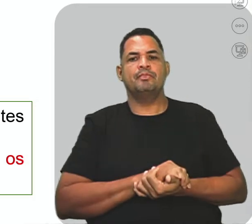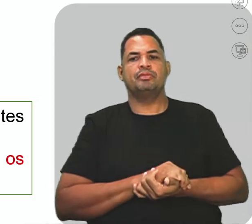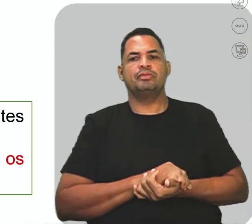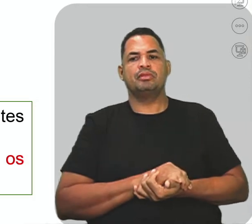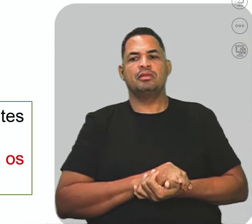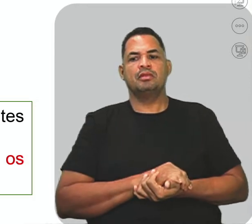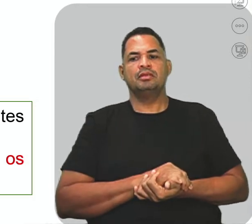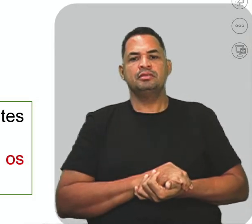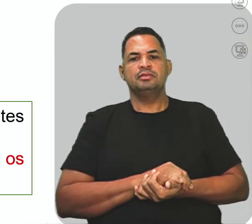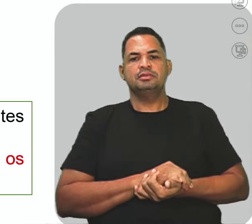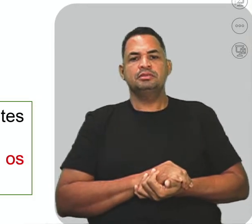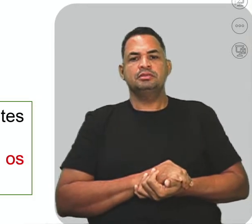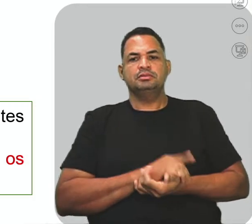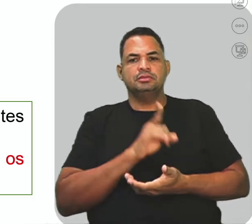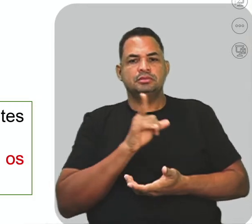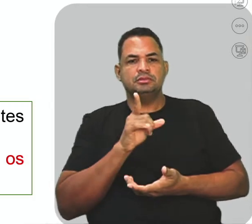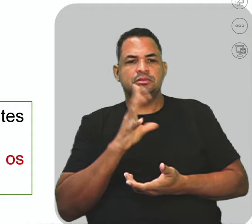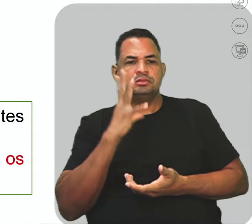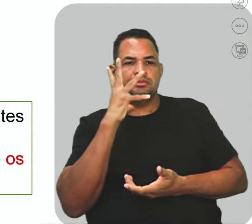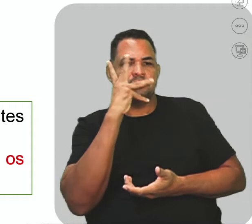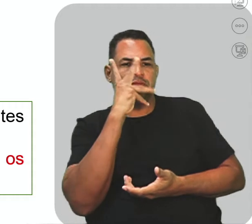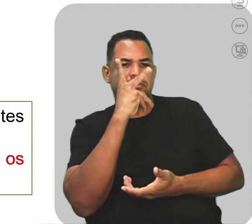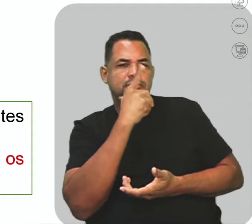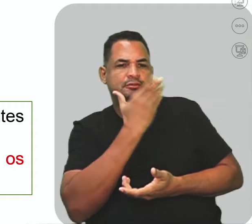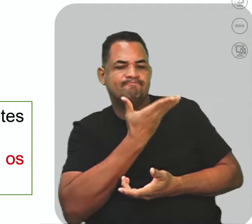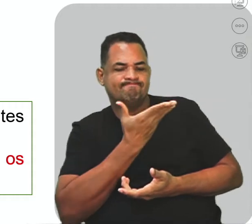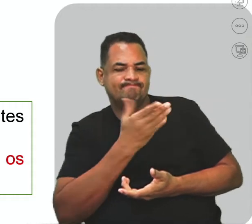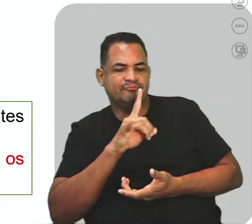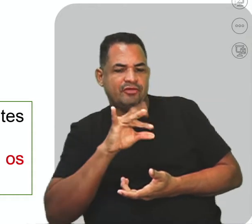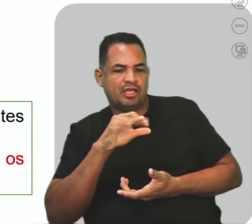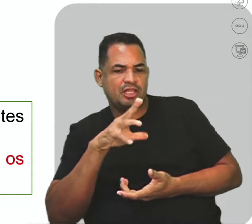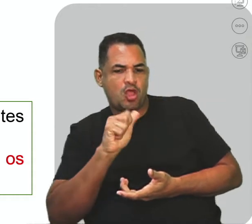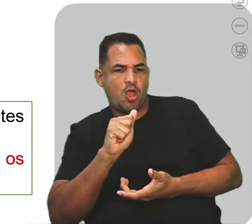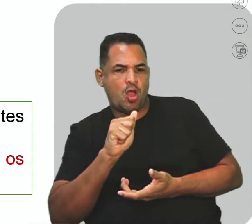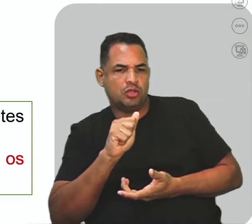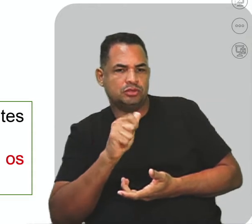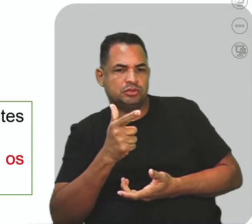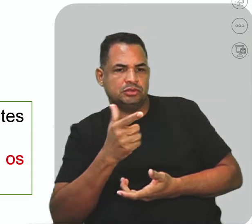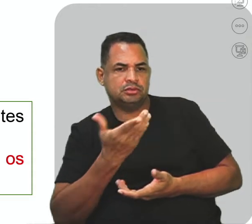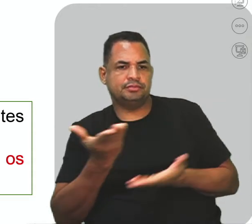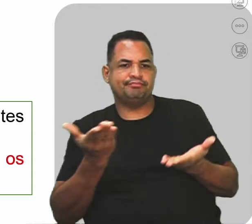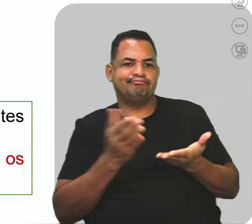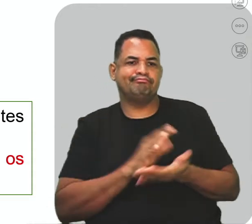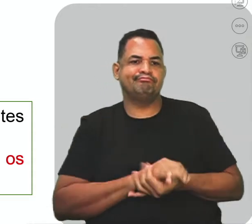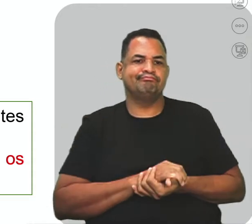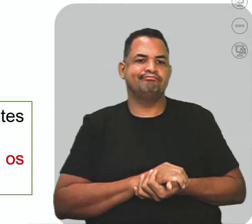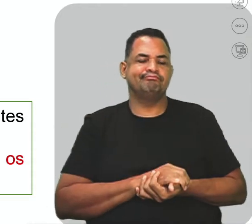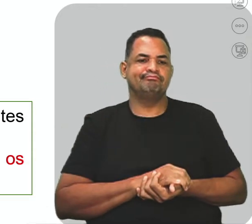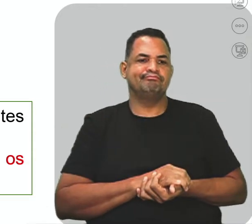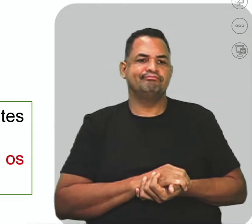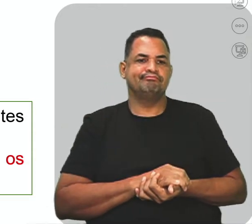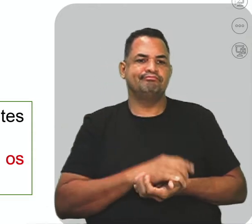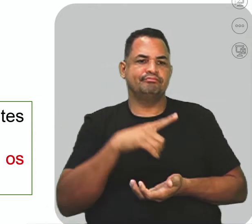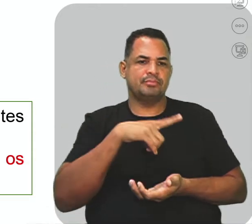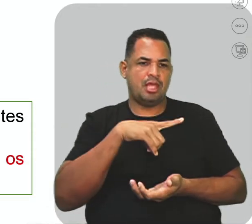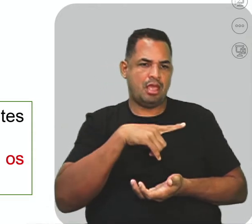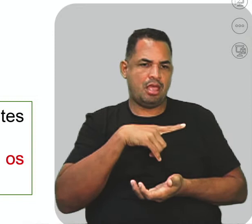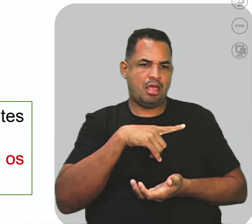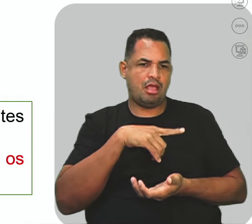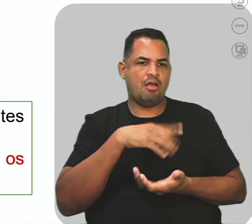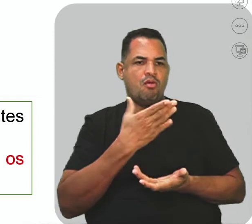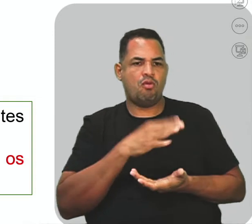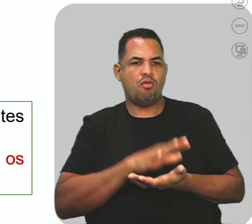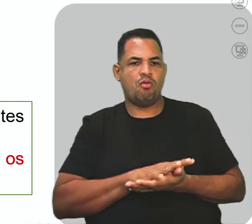lá. Era linda e vaidosa. Então, percebam que nós temos a conjunção,